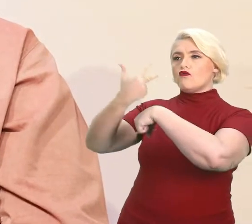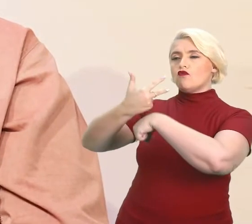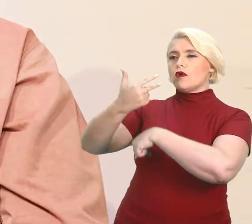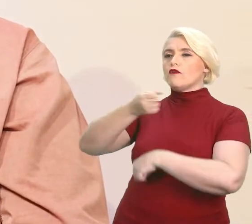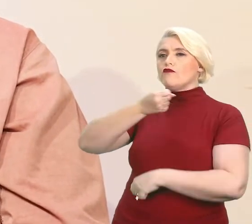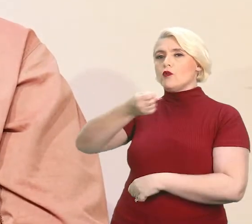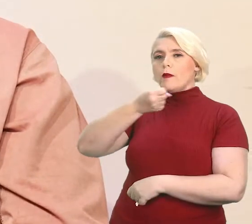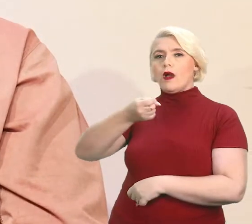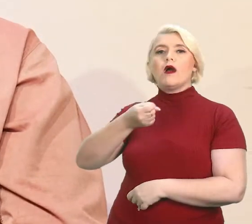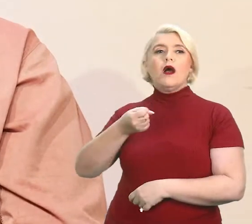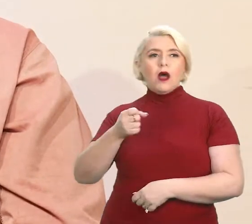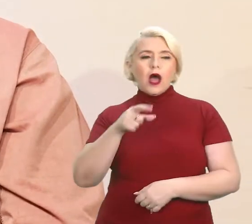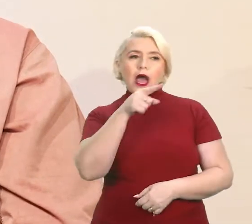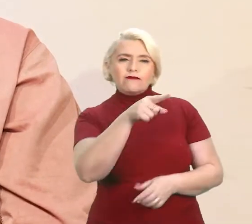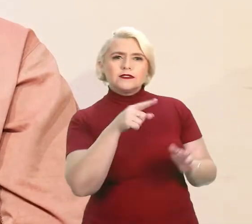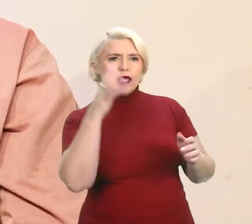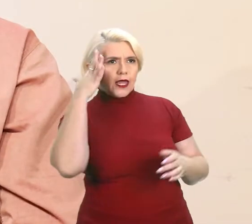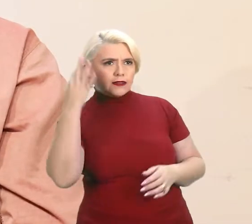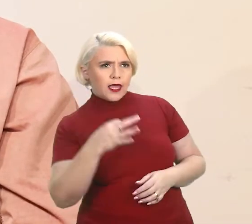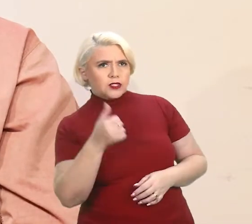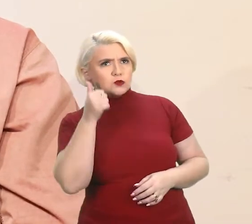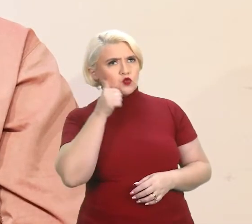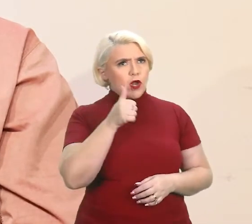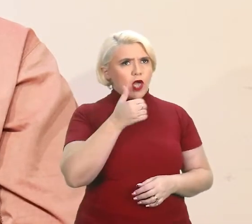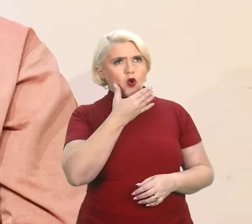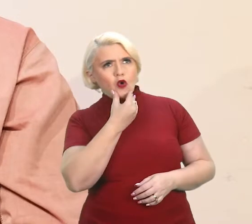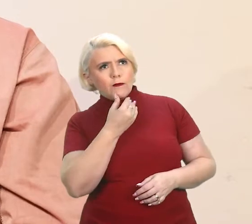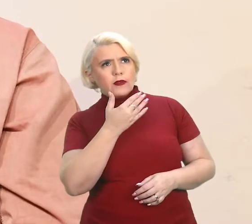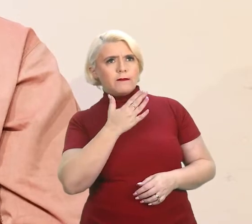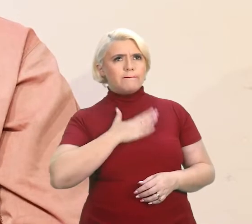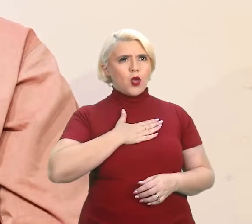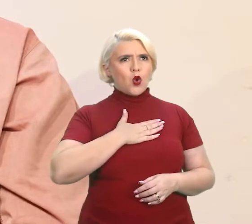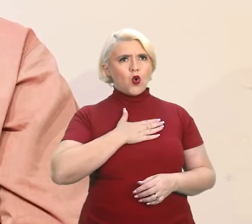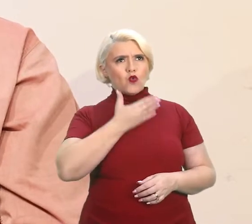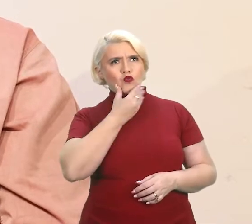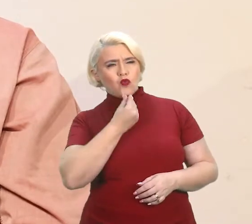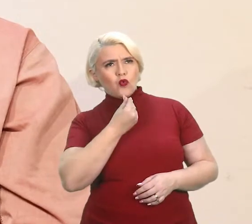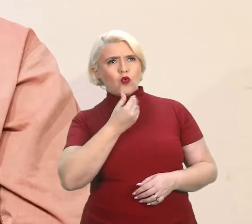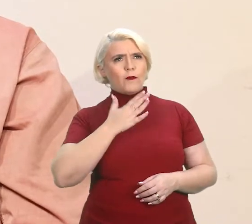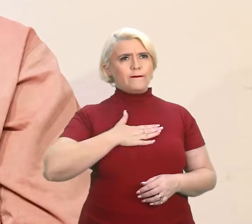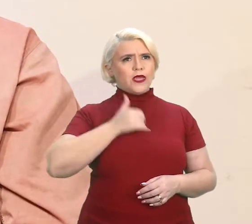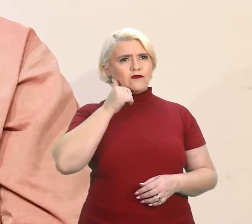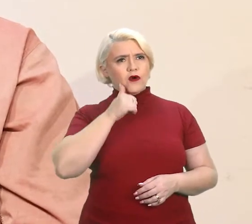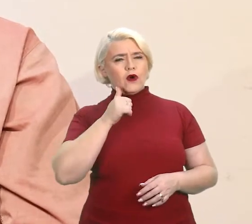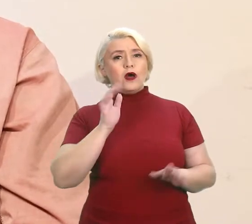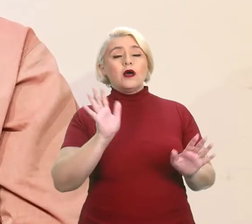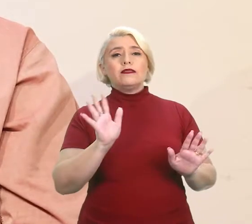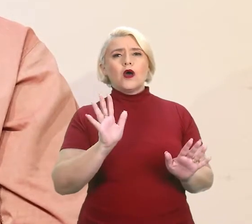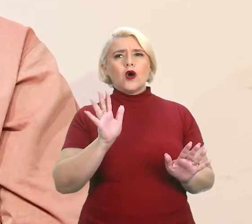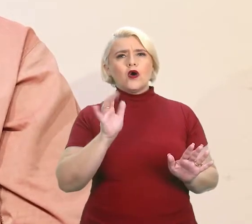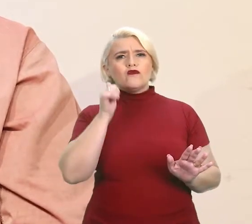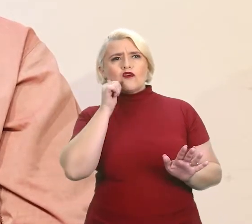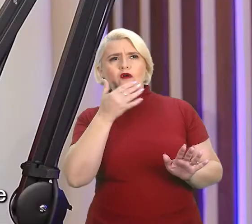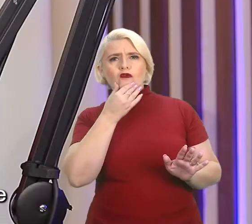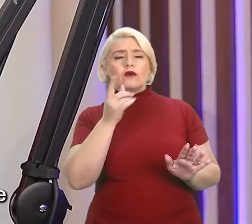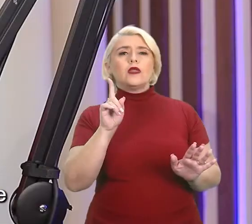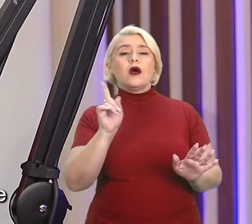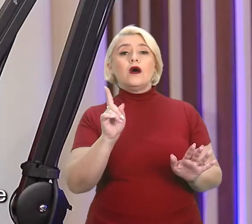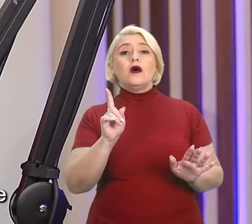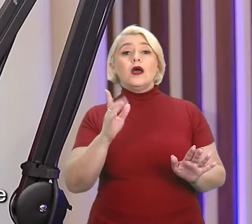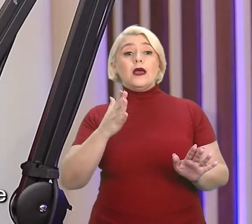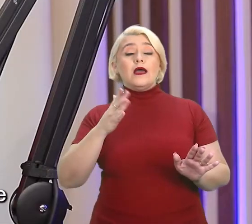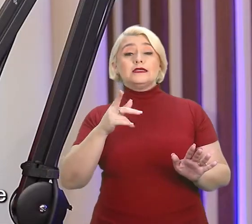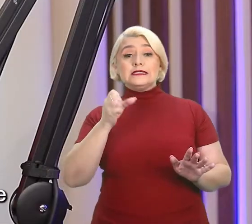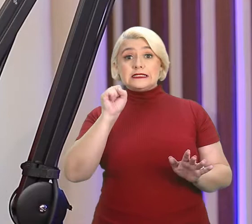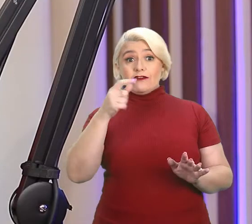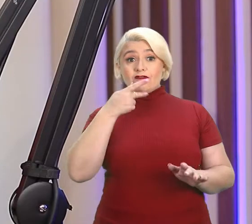entrevista. Isso. Aí você entende se é meu, se é minha, é assim que você entende? Para saber se é vô ou se é vó ou não? Ele nem